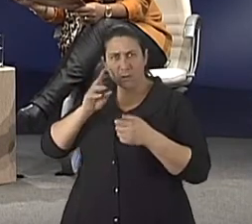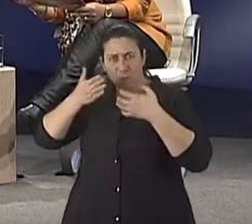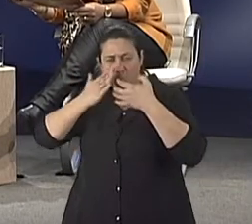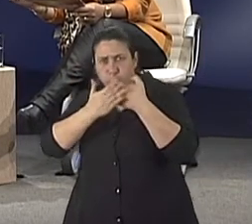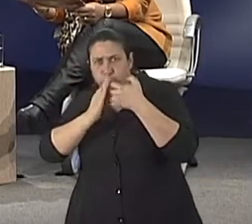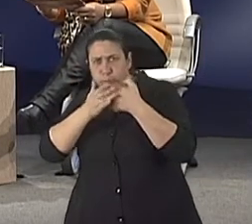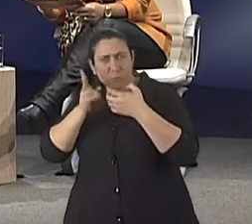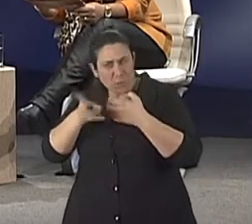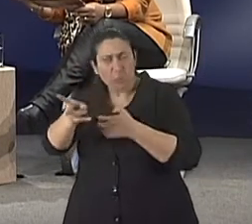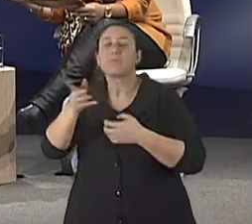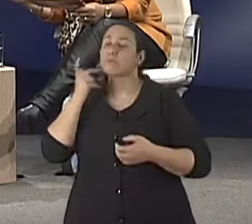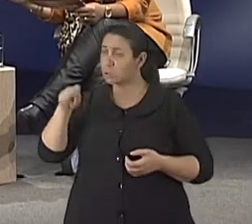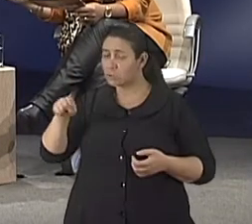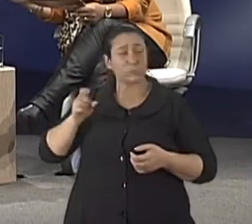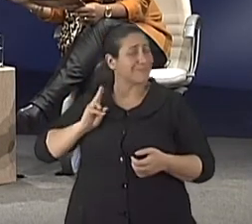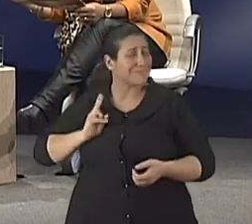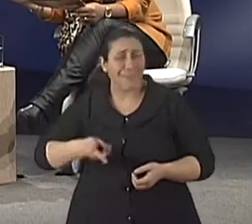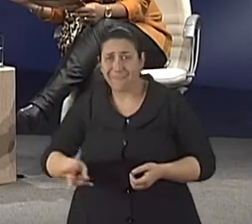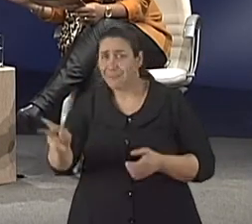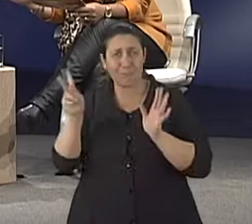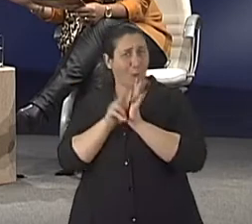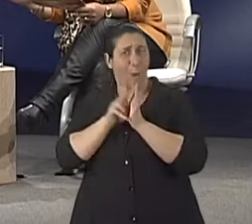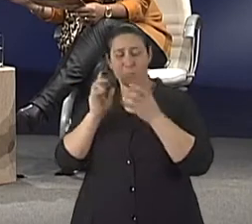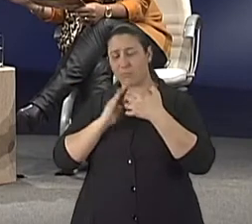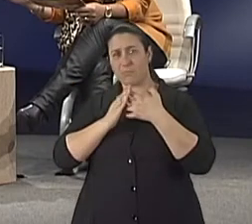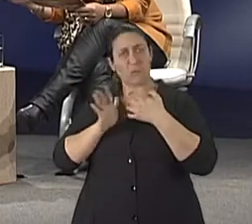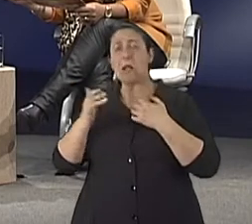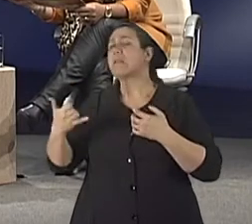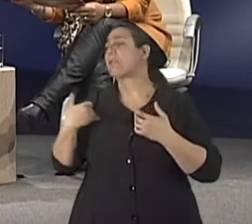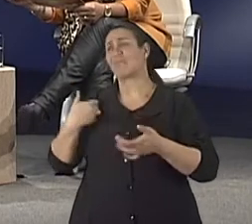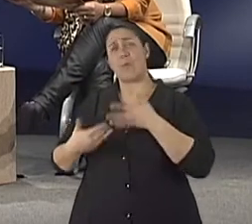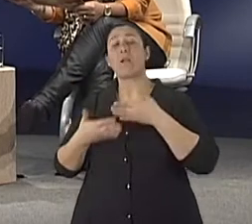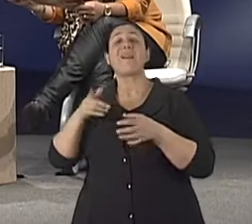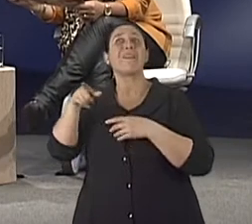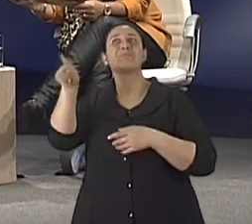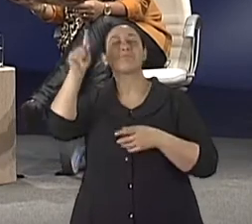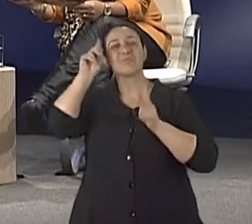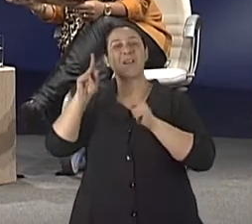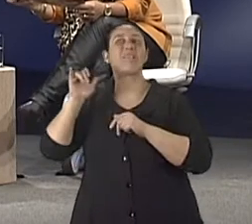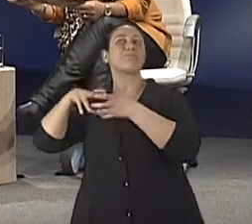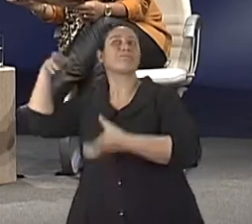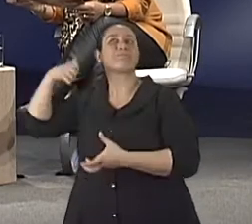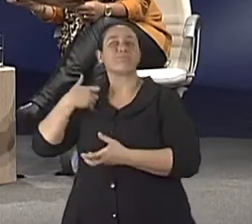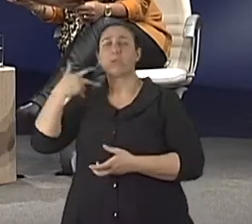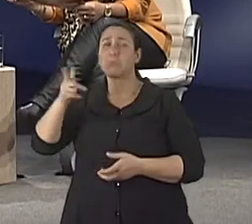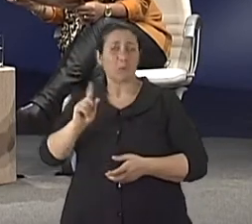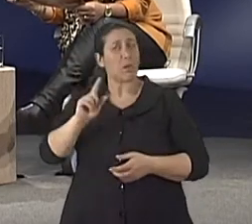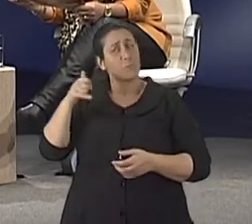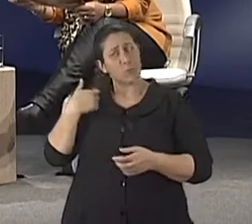mais adequada assim o sono qualquer idade da da velhice qualquer idade na praça 8080 e 185 anos